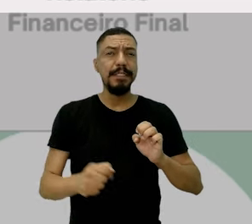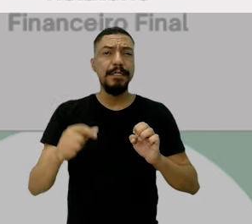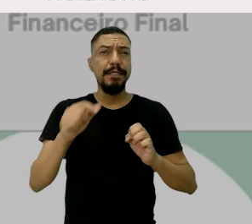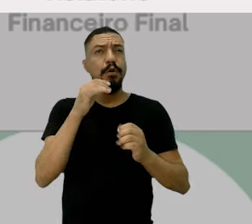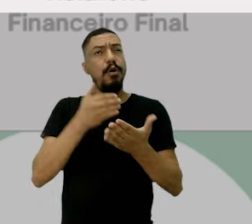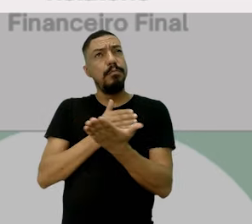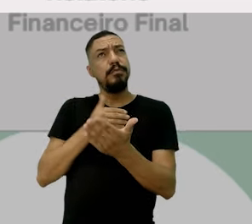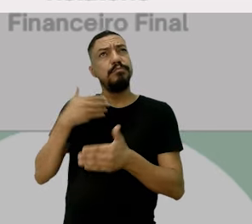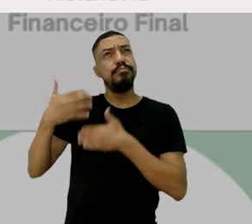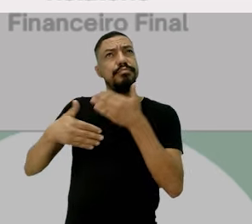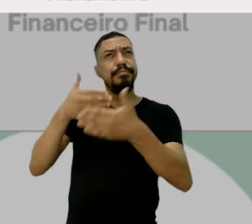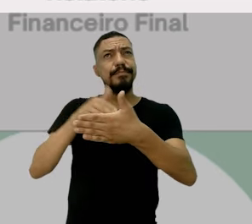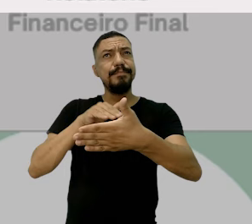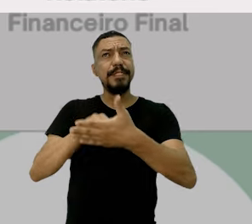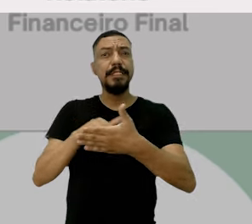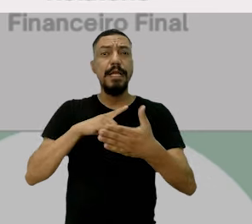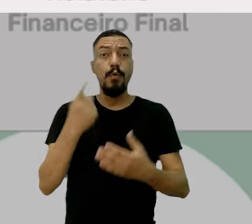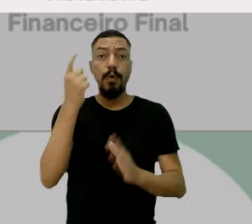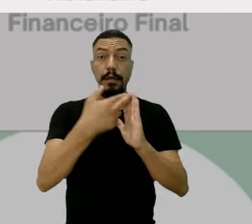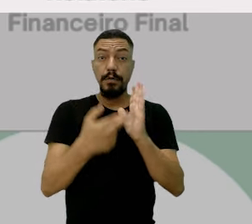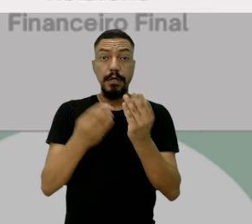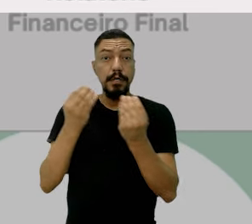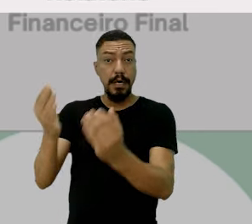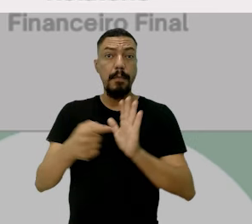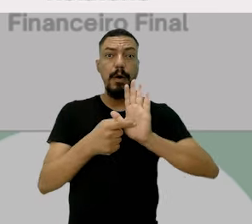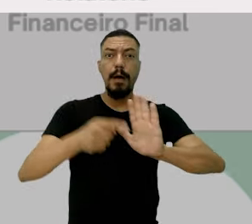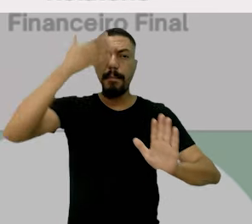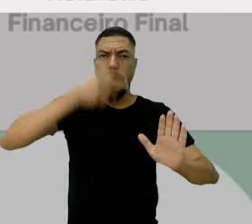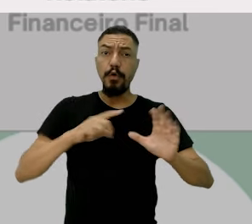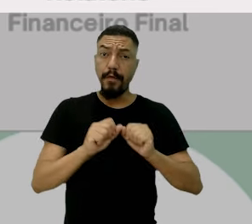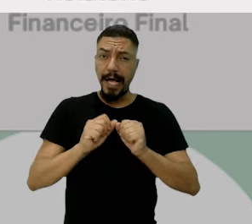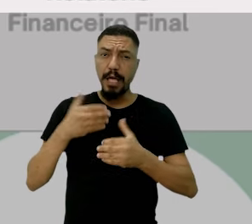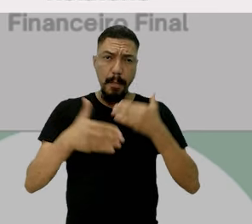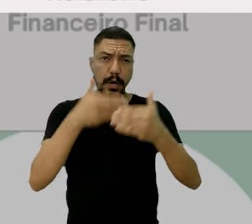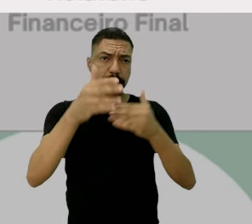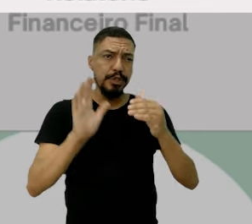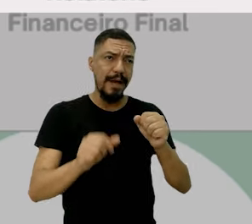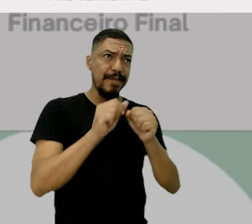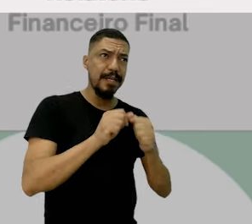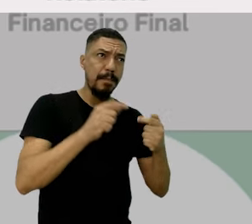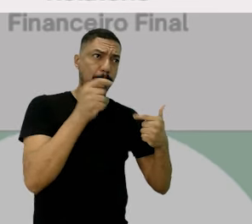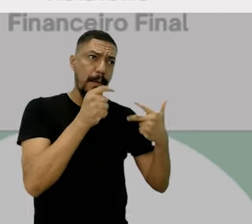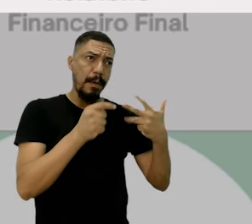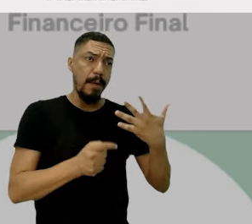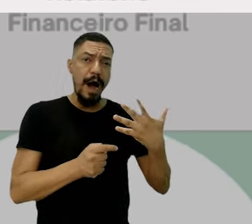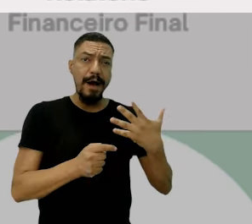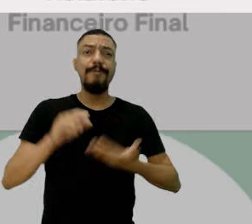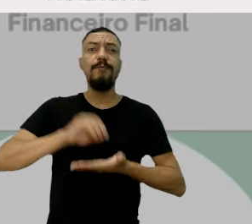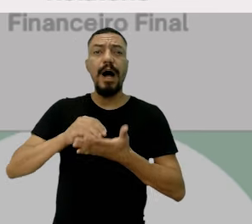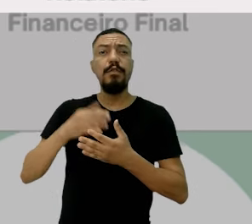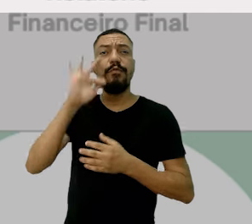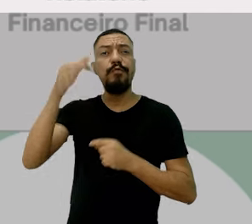do caminho, você vai entregar um relatório dizendo que você está fazendo esse processo, o que você já fez até então e o que está